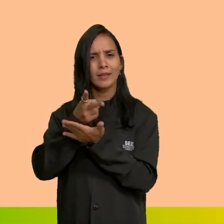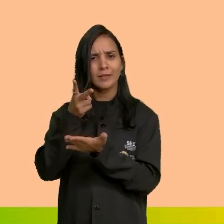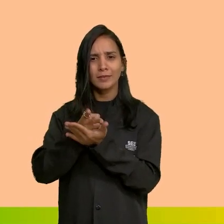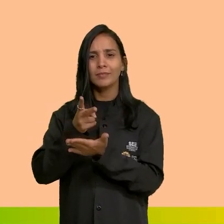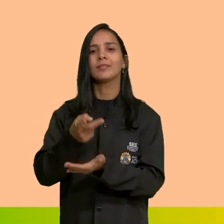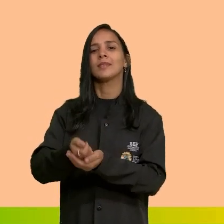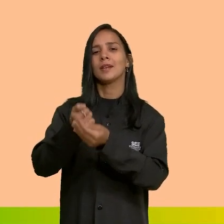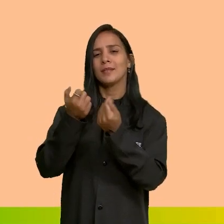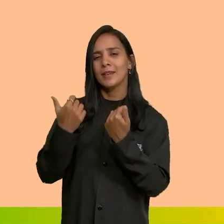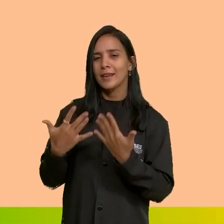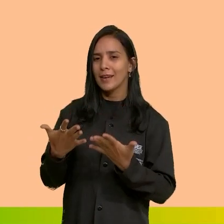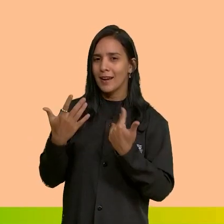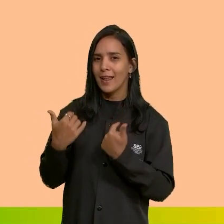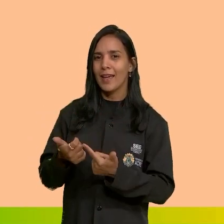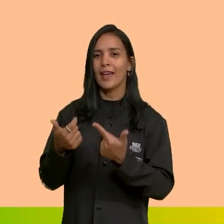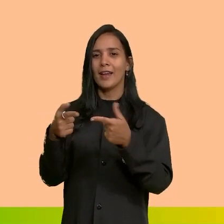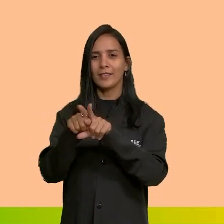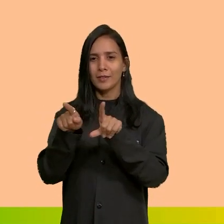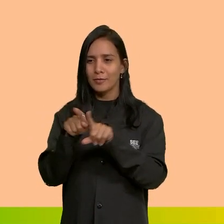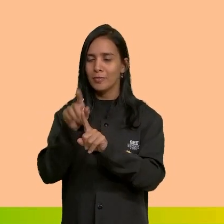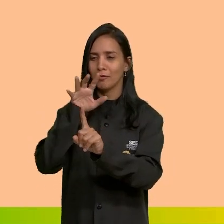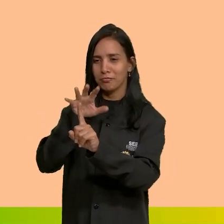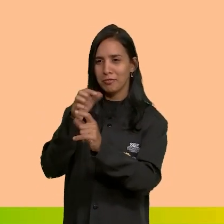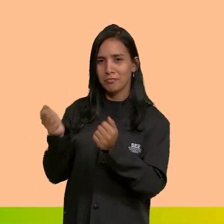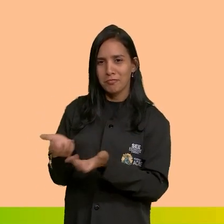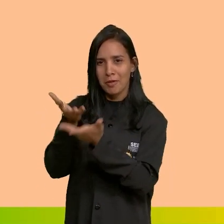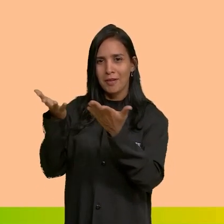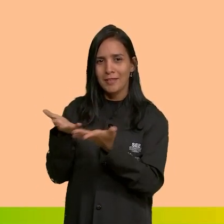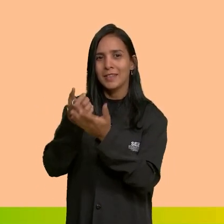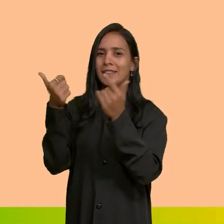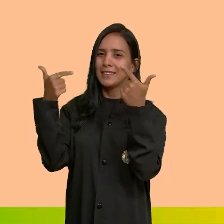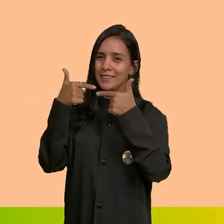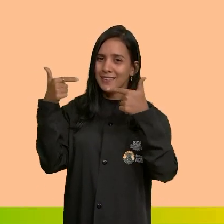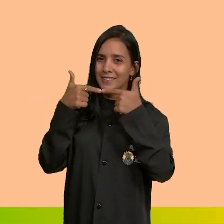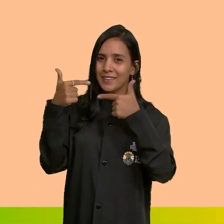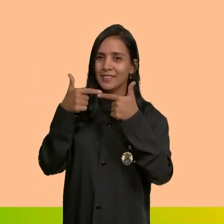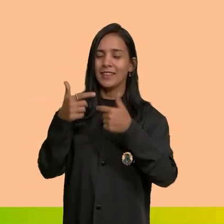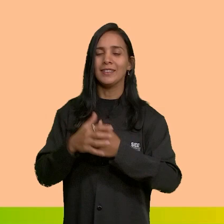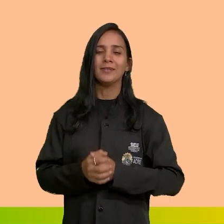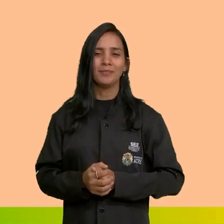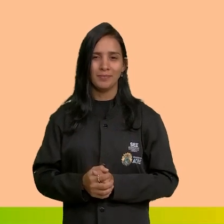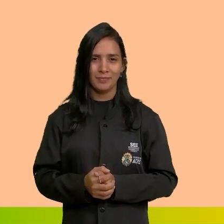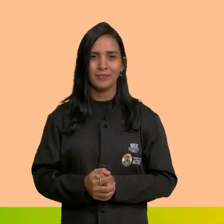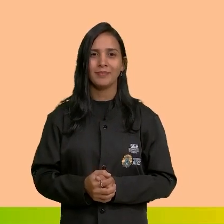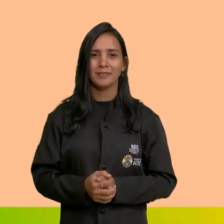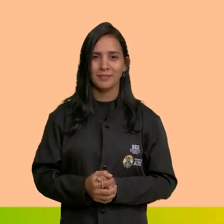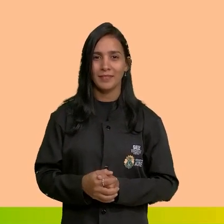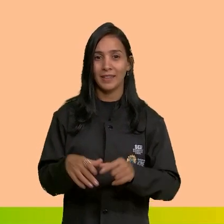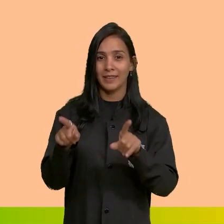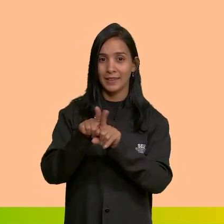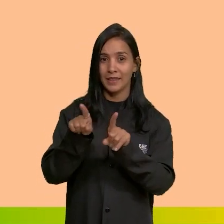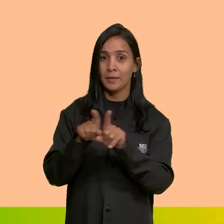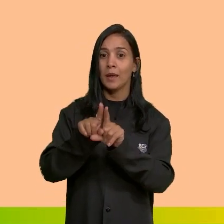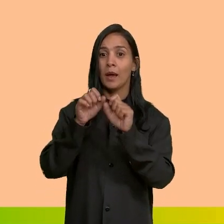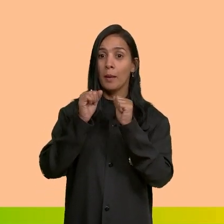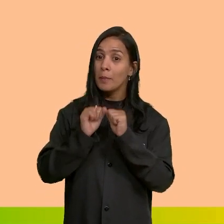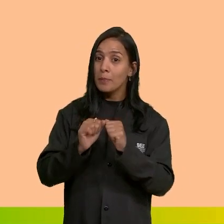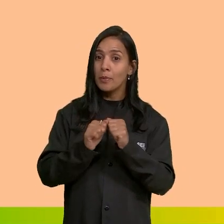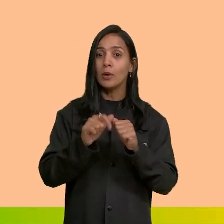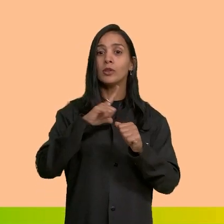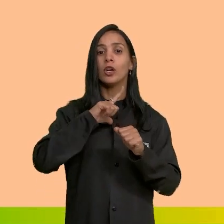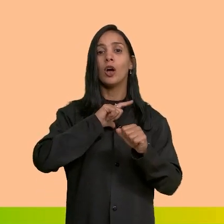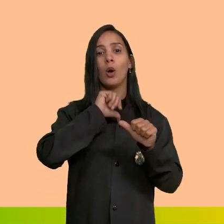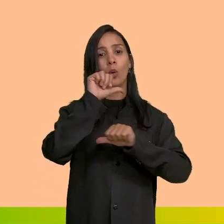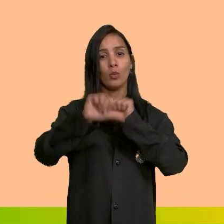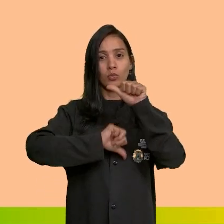de trazer as pessoas para essa parte mais leve da vida. Além disso, a comédia pode variar